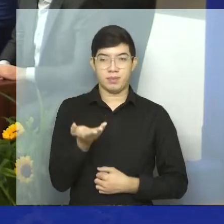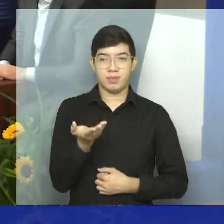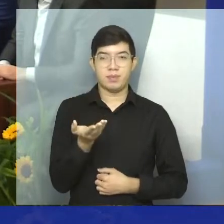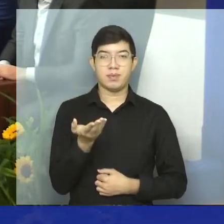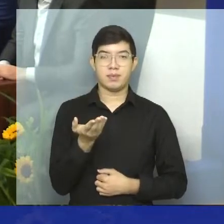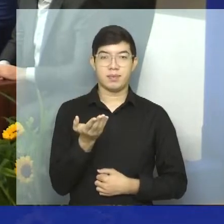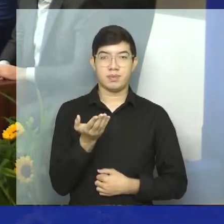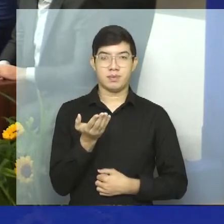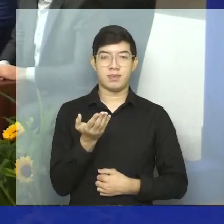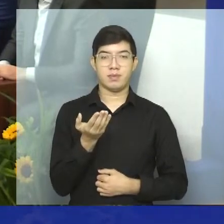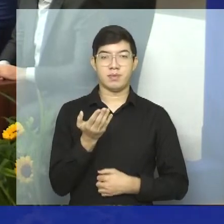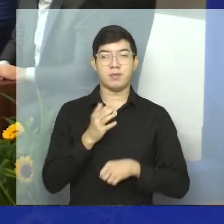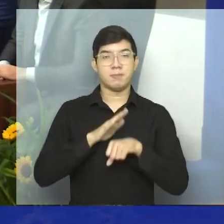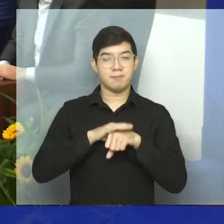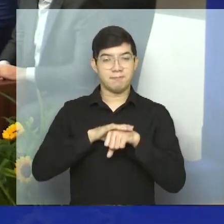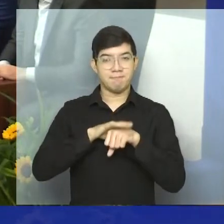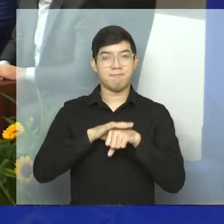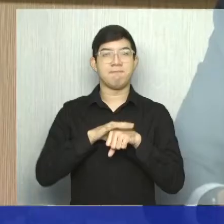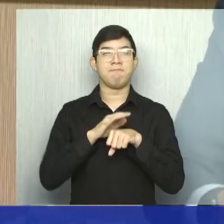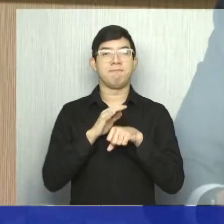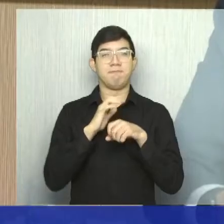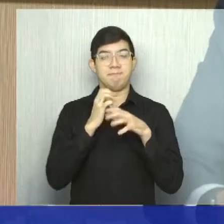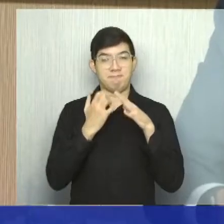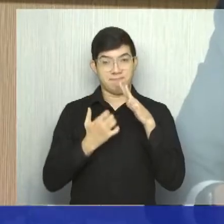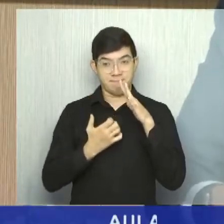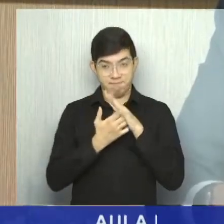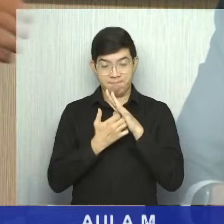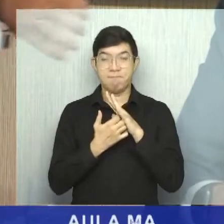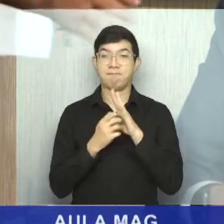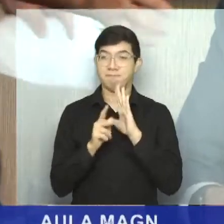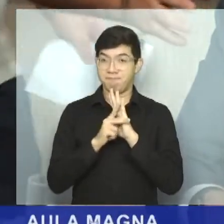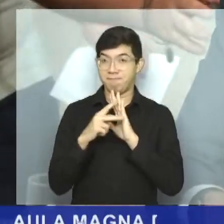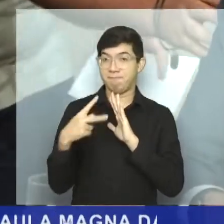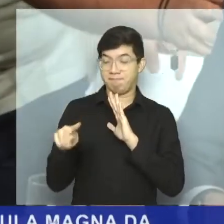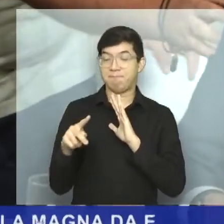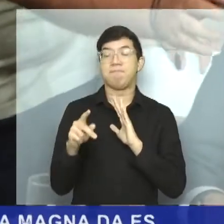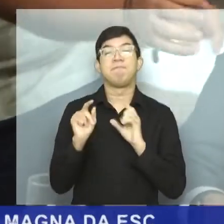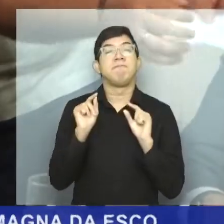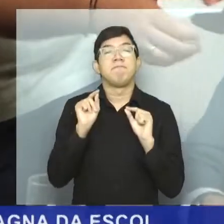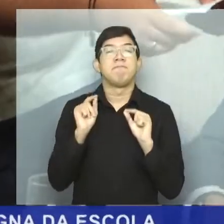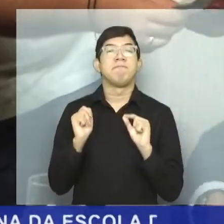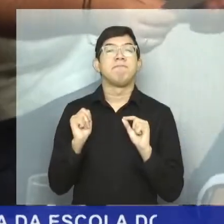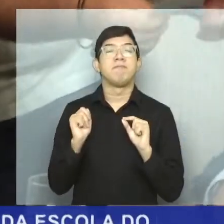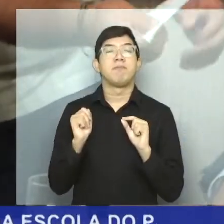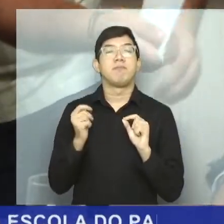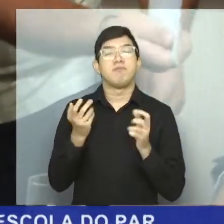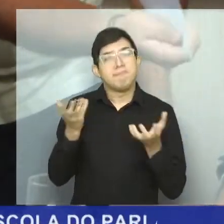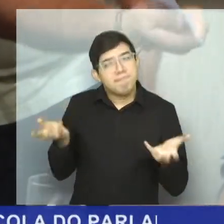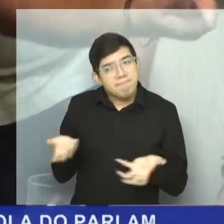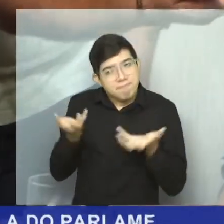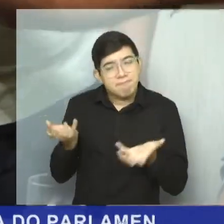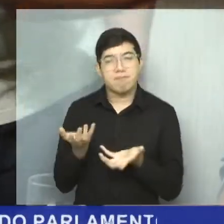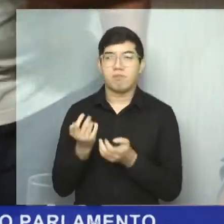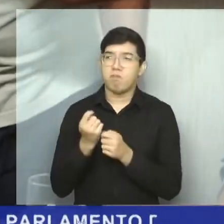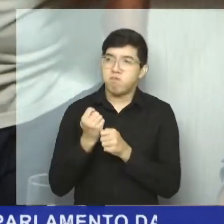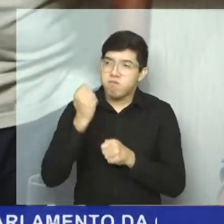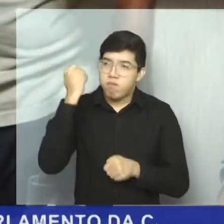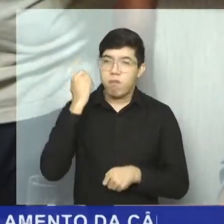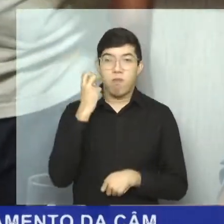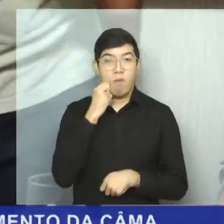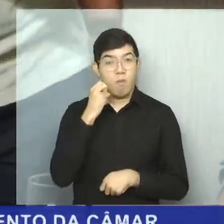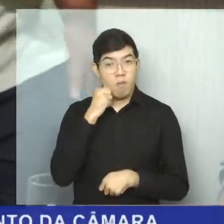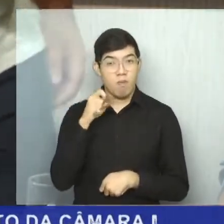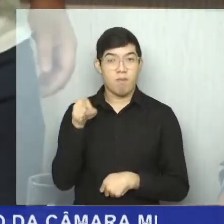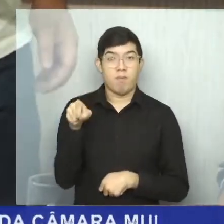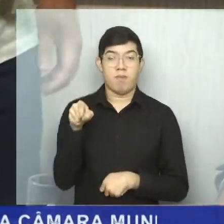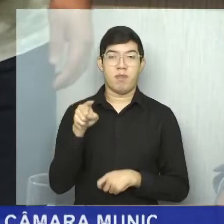distribuir o dividendo e reinvestir na empresa, continua pagando 0. Porque aqui a gente quer estimular o investimento, o emprego e tal. Agora, tirou da empresa, botou no